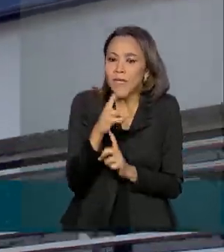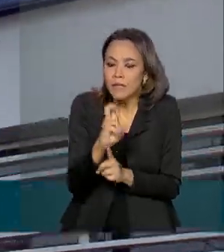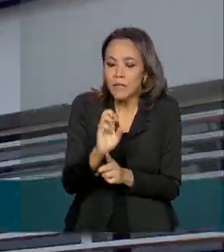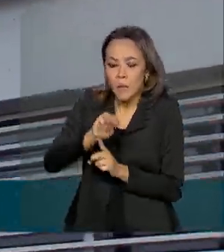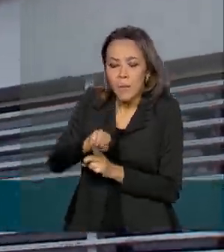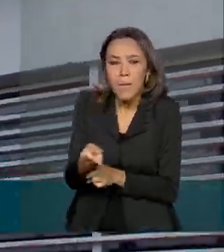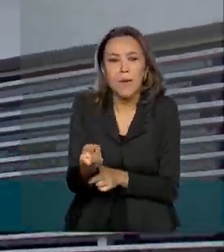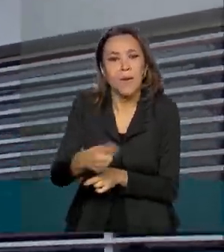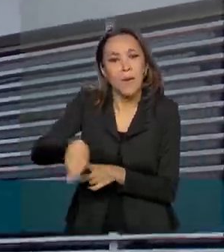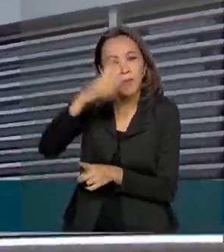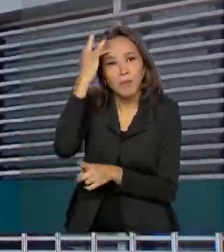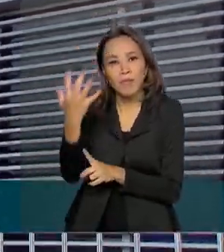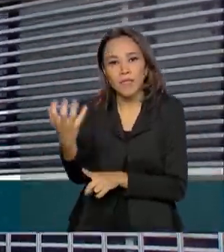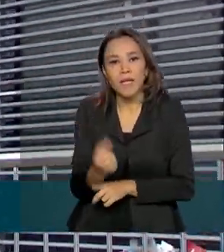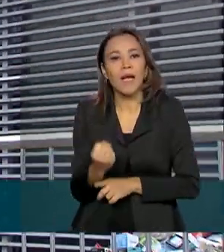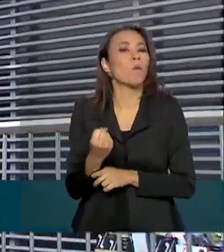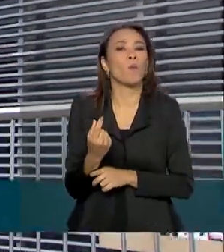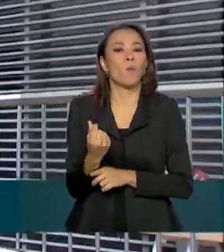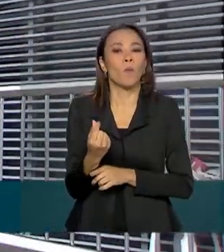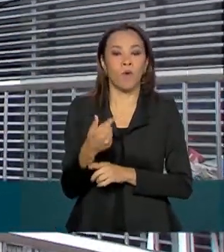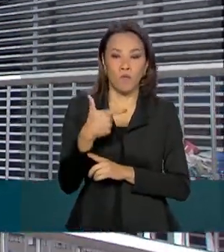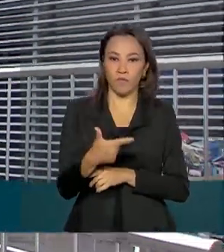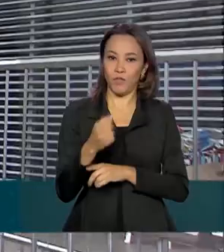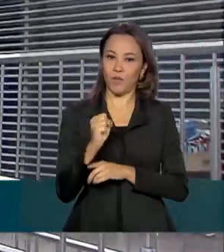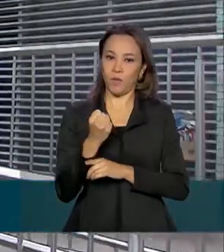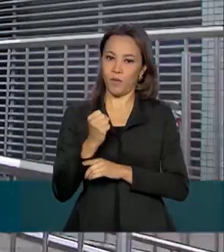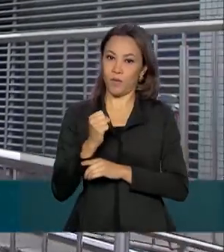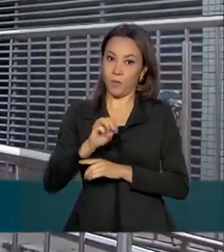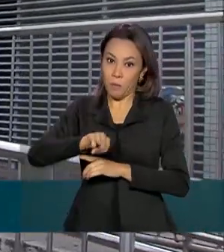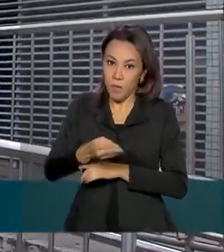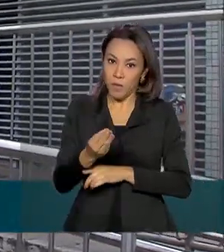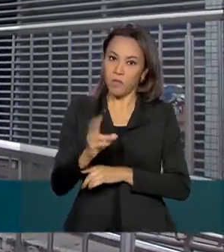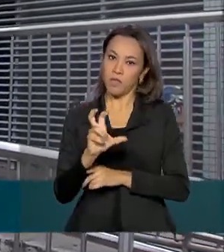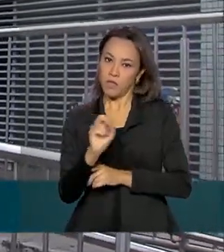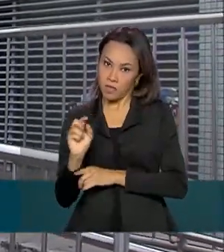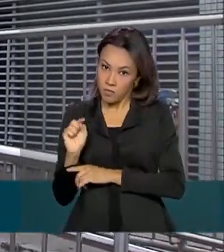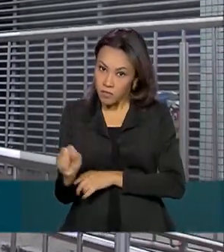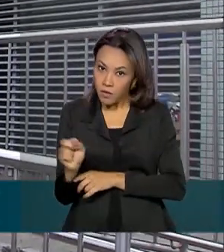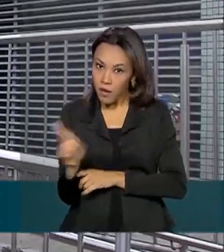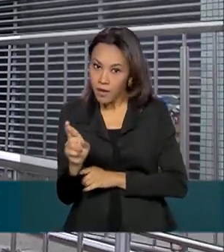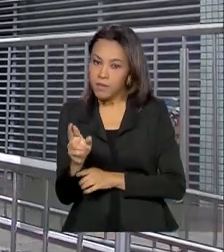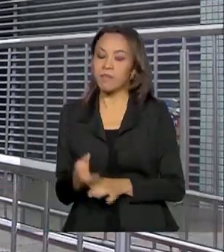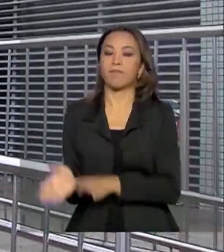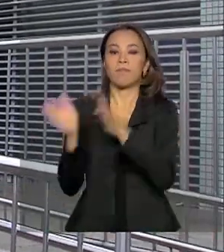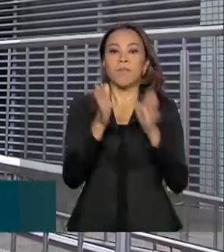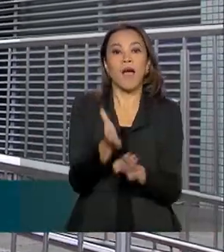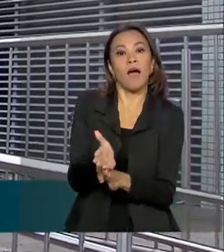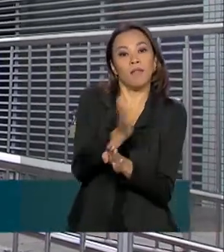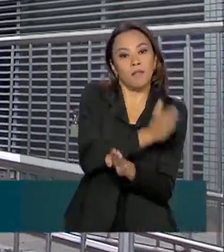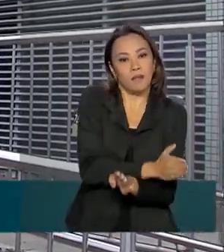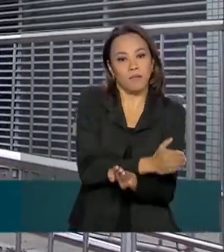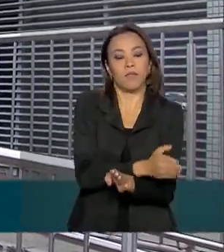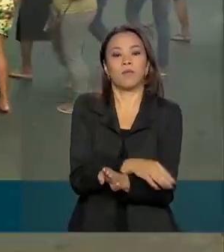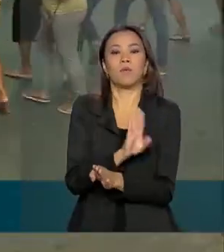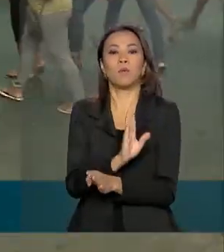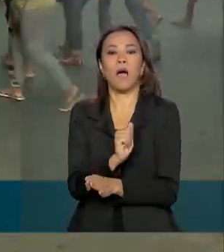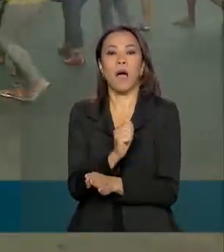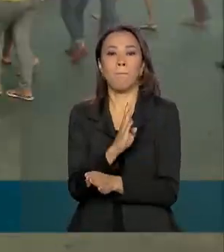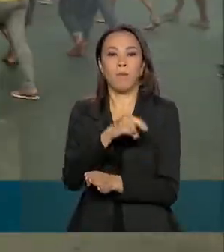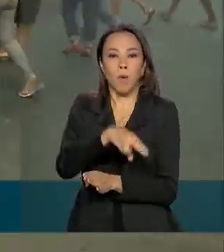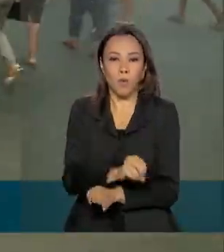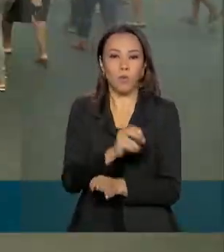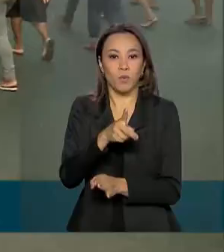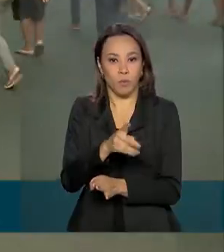sacaram da Caixa 28 milhões e meio de reais EA antecipação do abono salarial do PIS